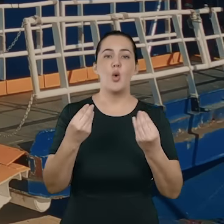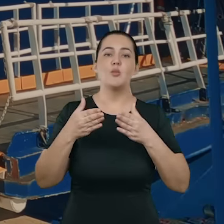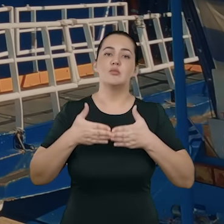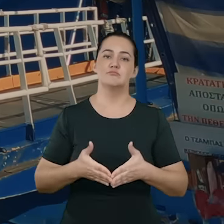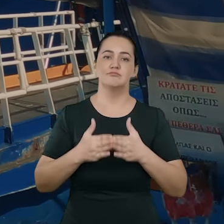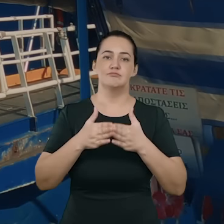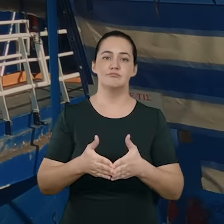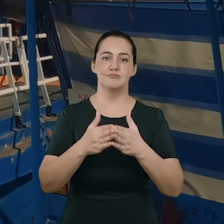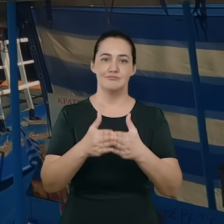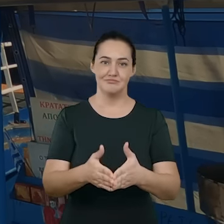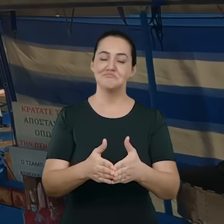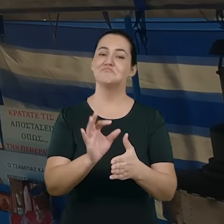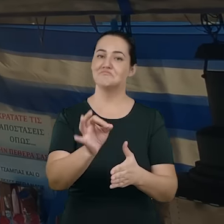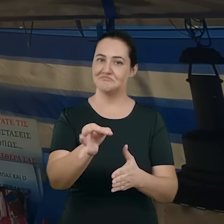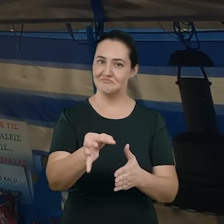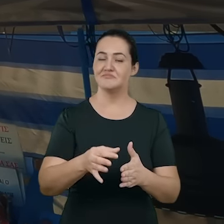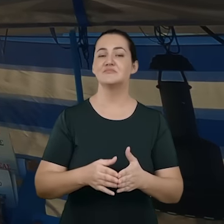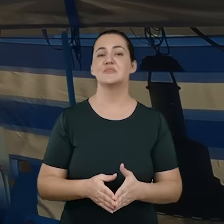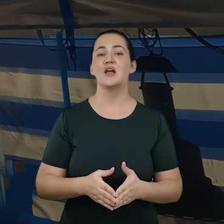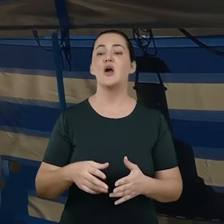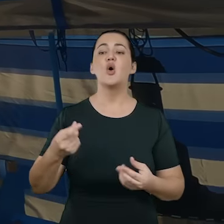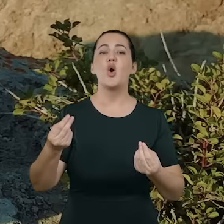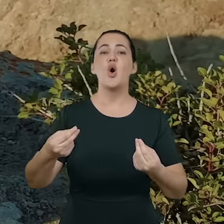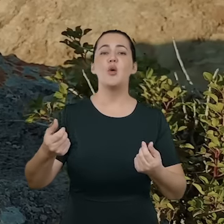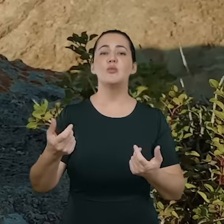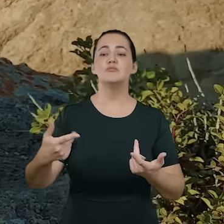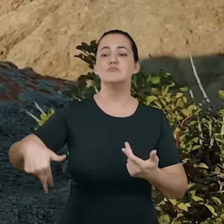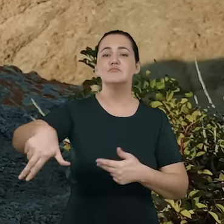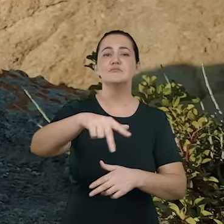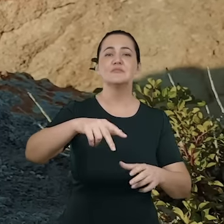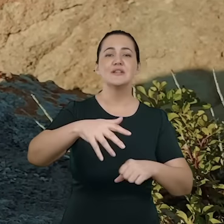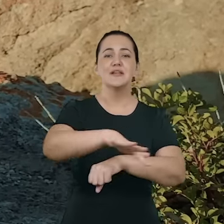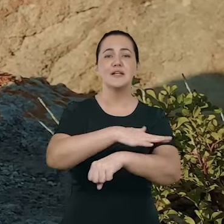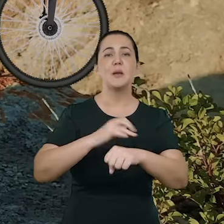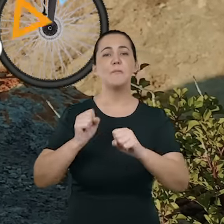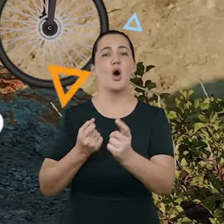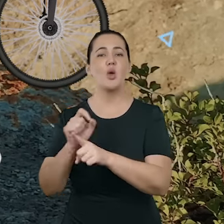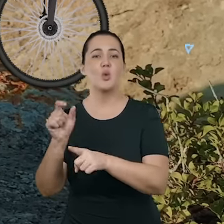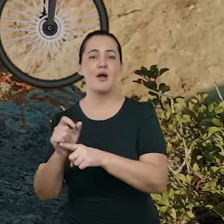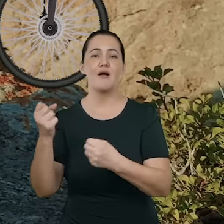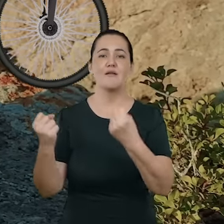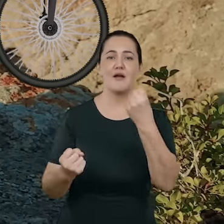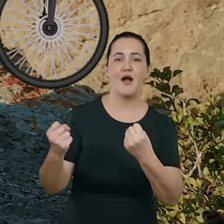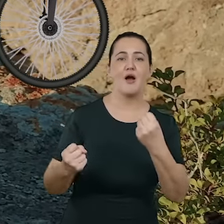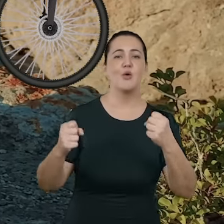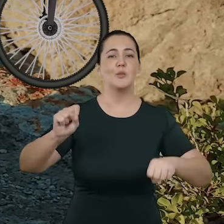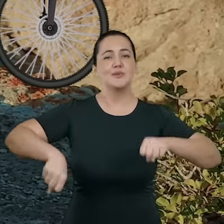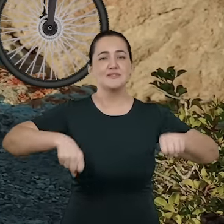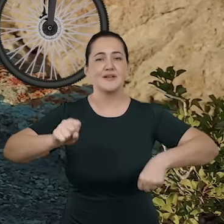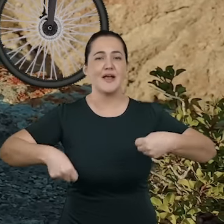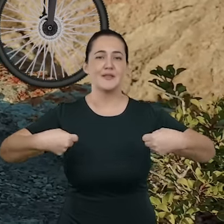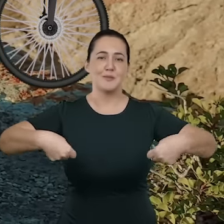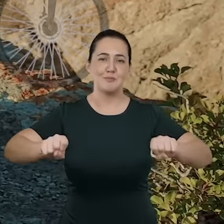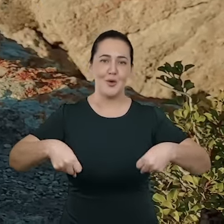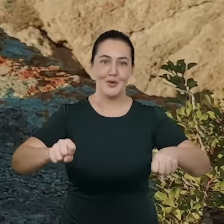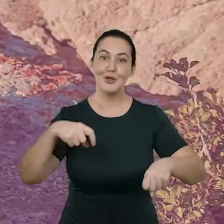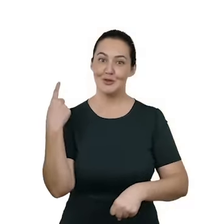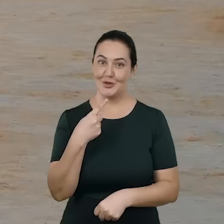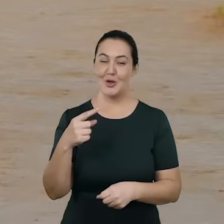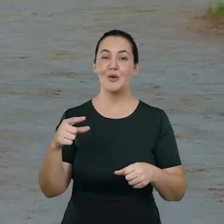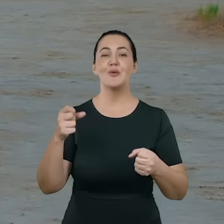de navio, exatamente. E para você se locomover aqui, você pode alugar um carro, uma bicicleta ou uma moto. A gente alugou